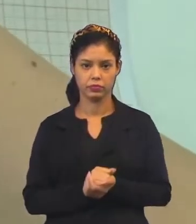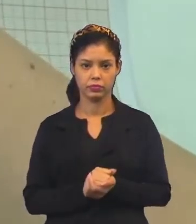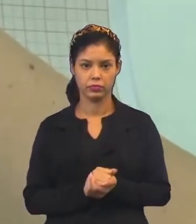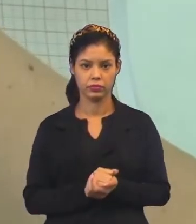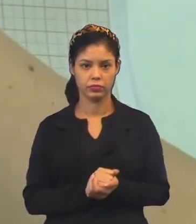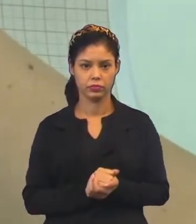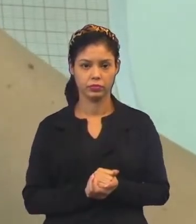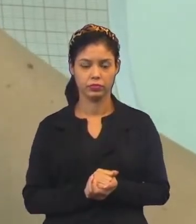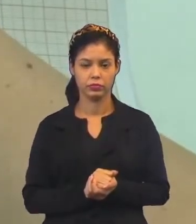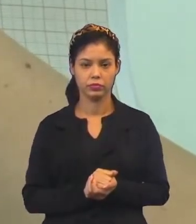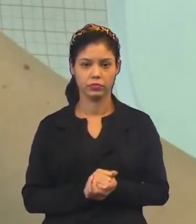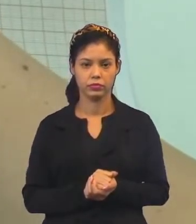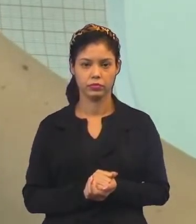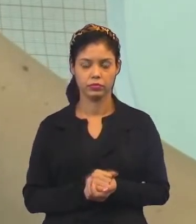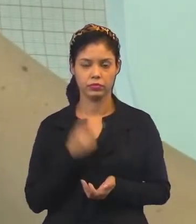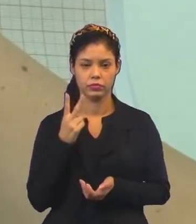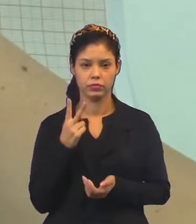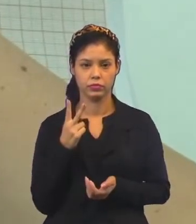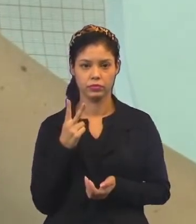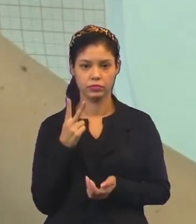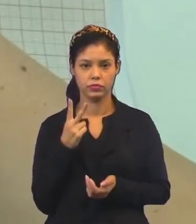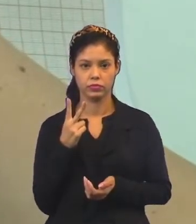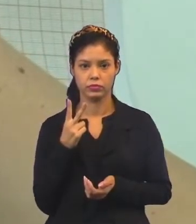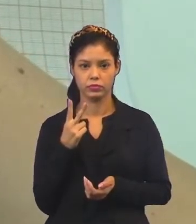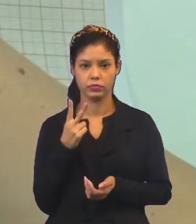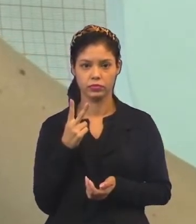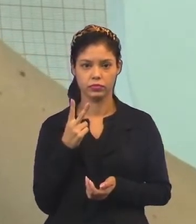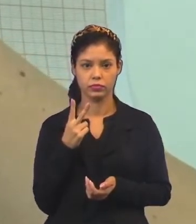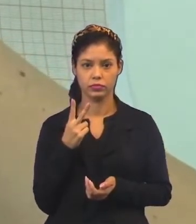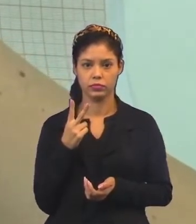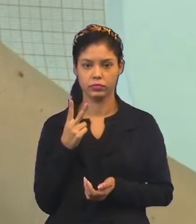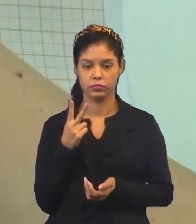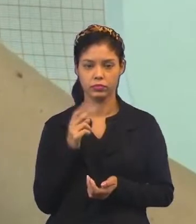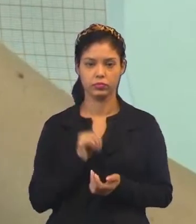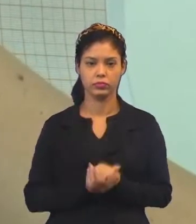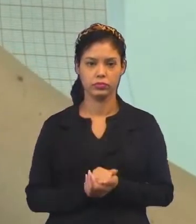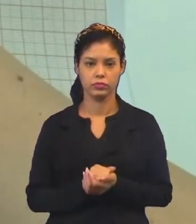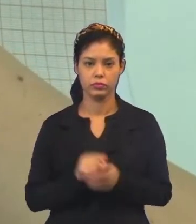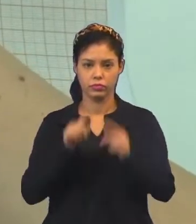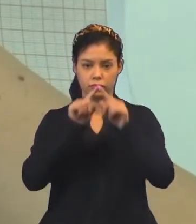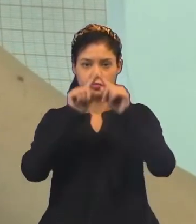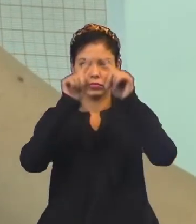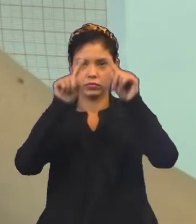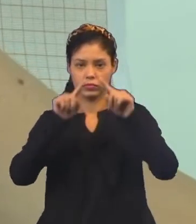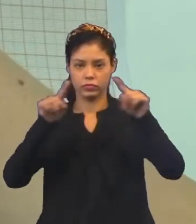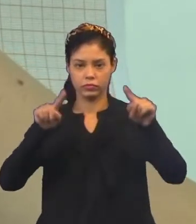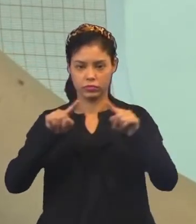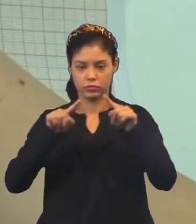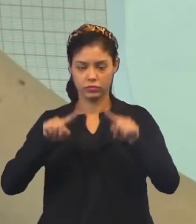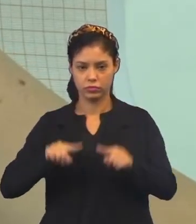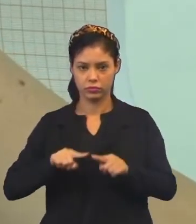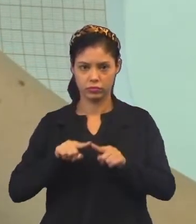1, né? 2, esse aqui é o contorno. Veja bem, olha só.